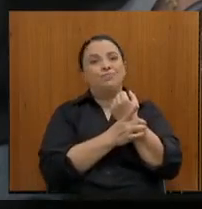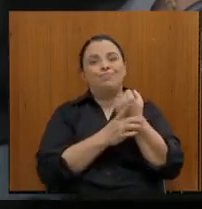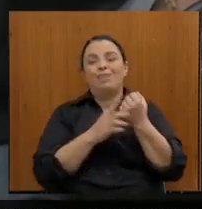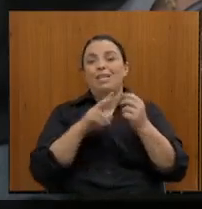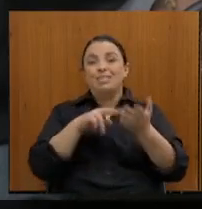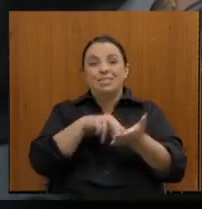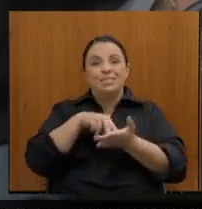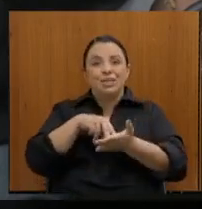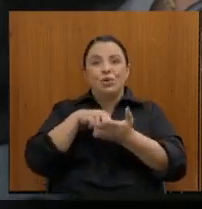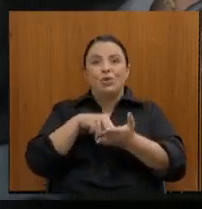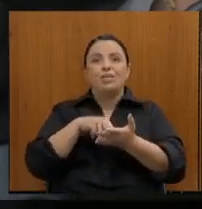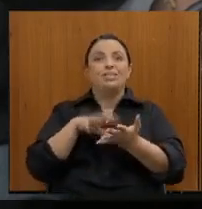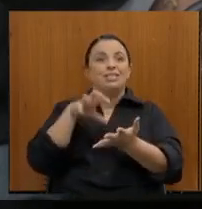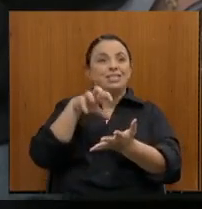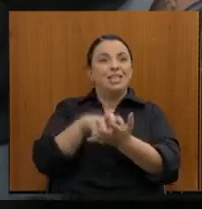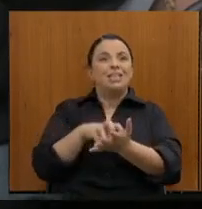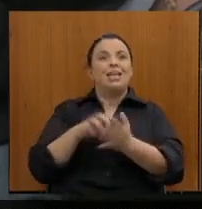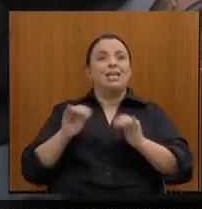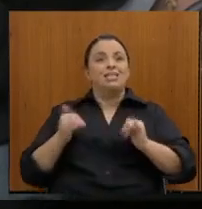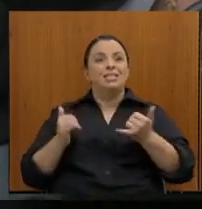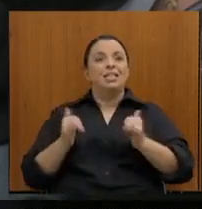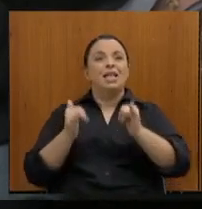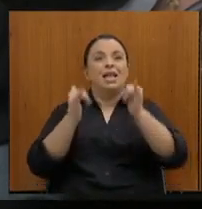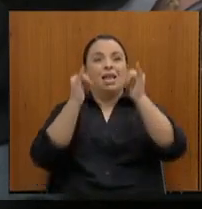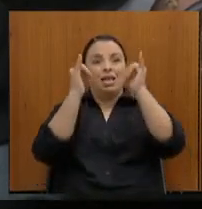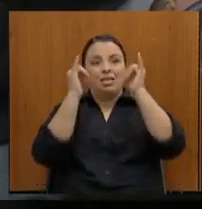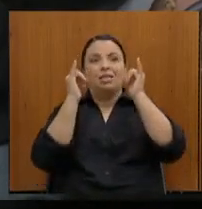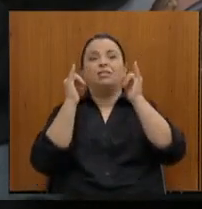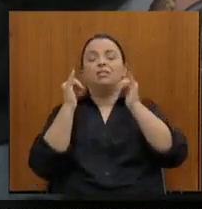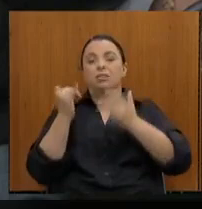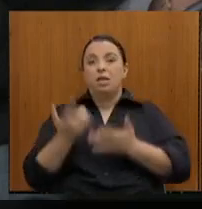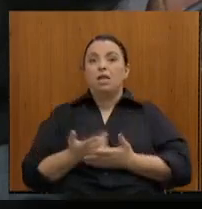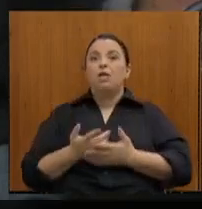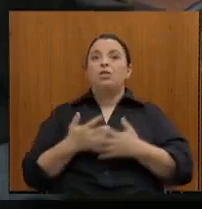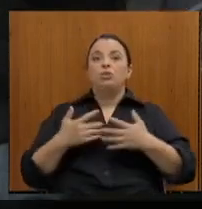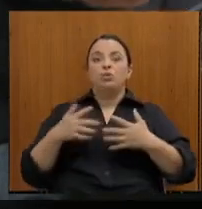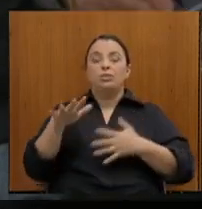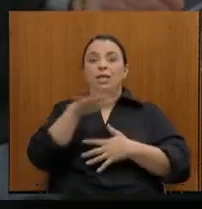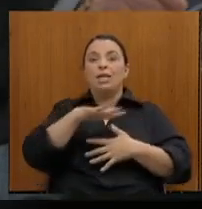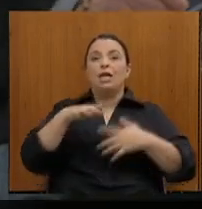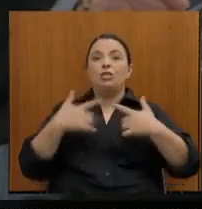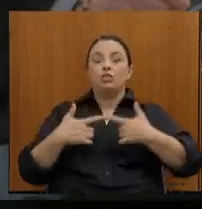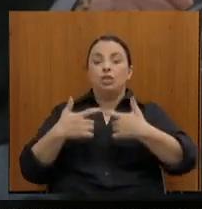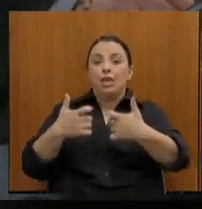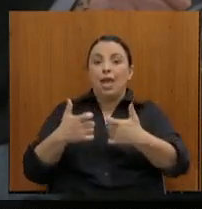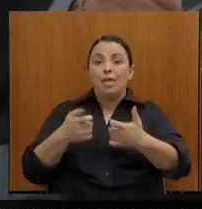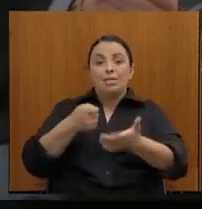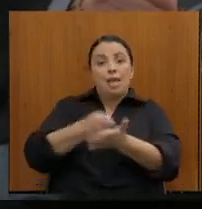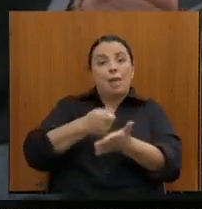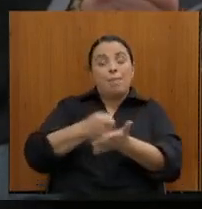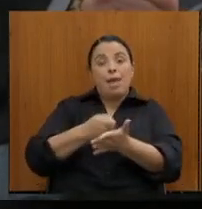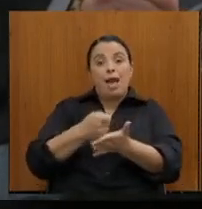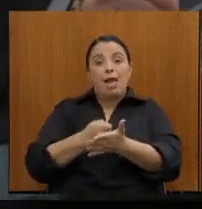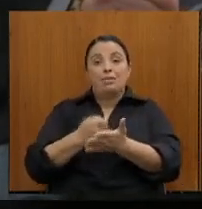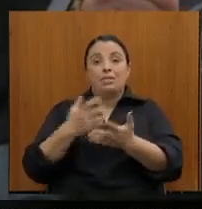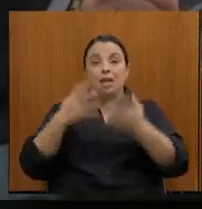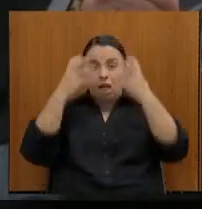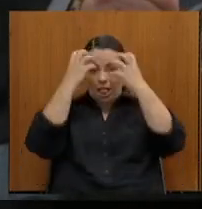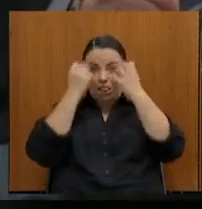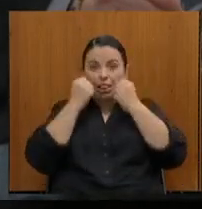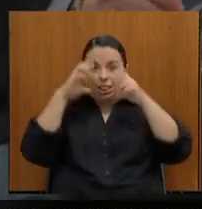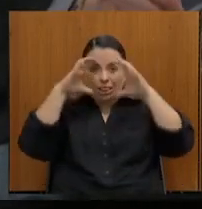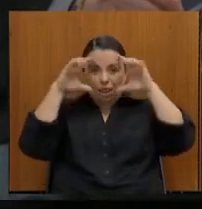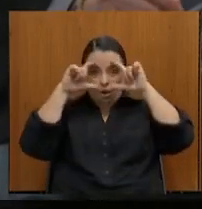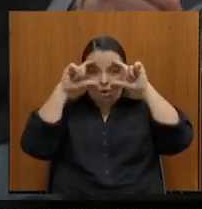hidrelétricas em eventuais cenários o e ameaças terroristas reforça o papel cada vez